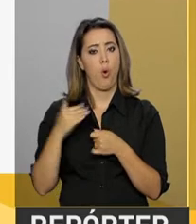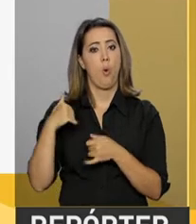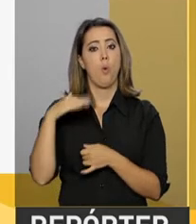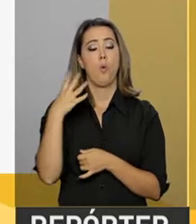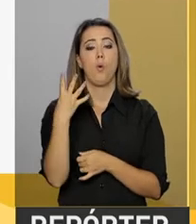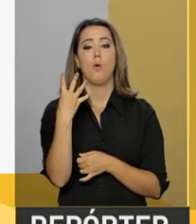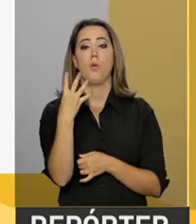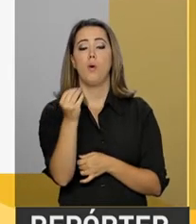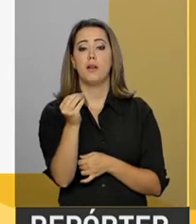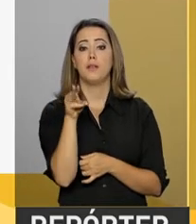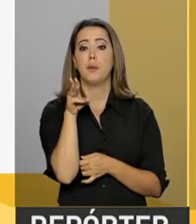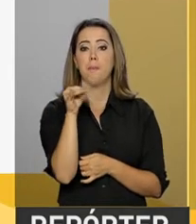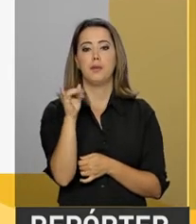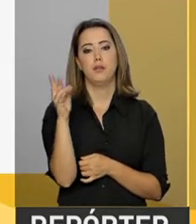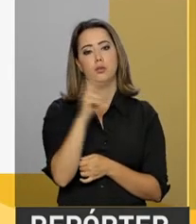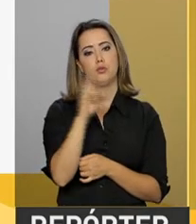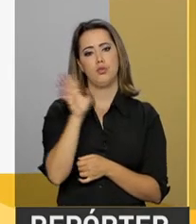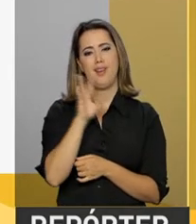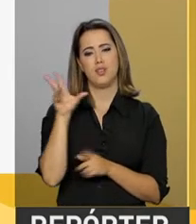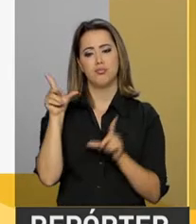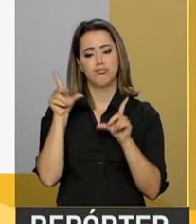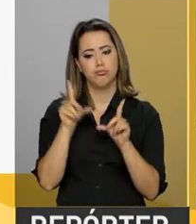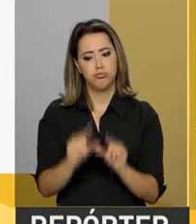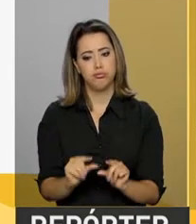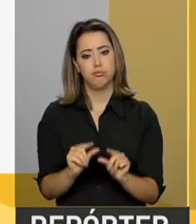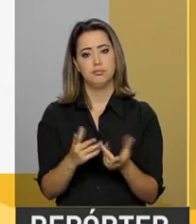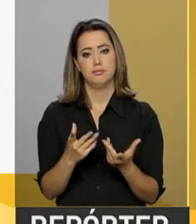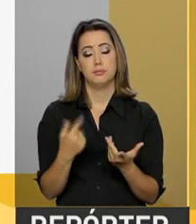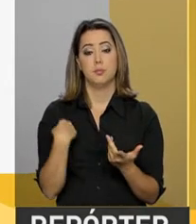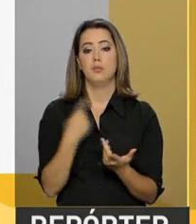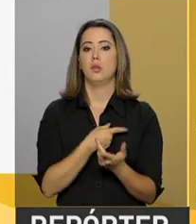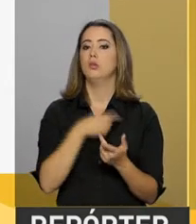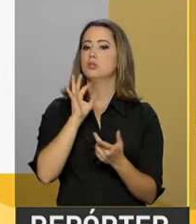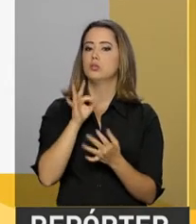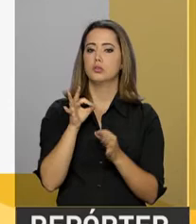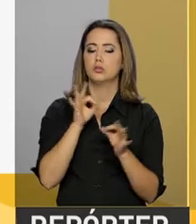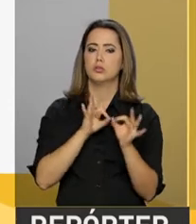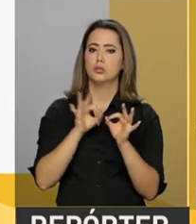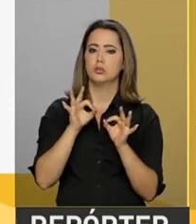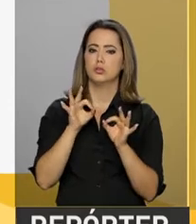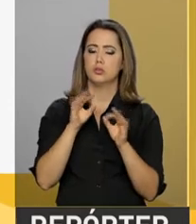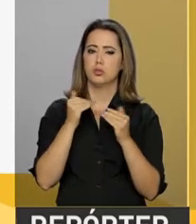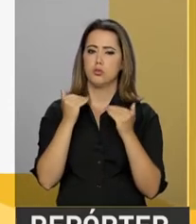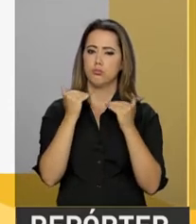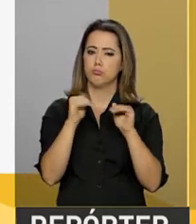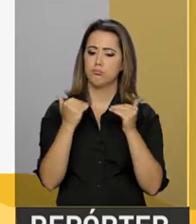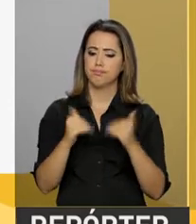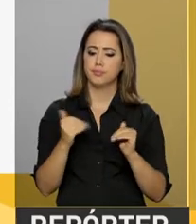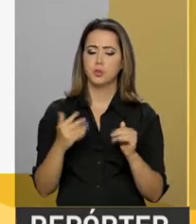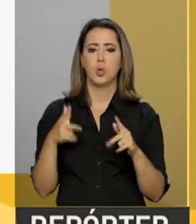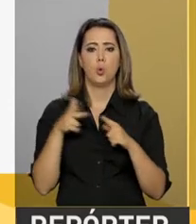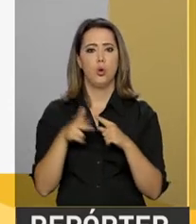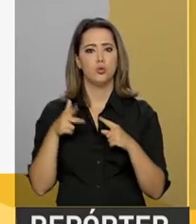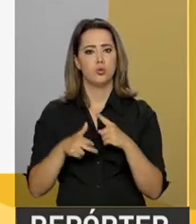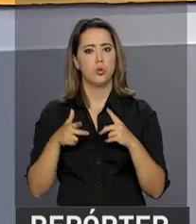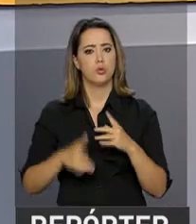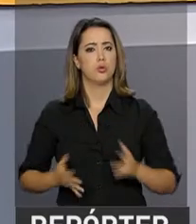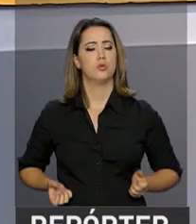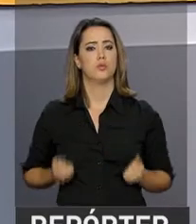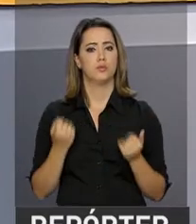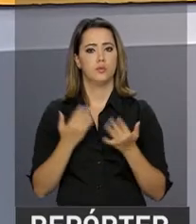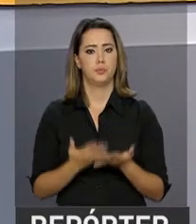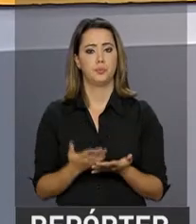40 bilhões de reais néné e temos adotado uma série de medidas duras de ti restrição na despesa